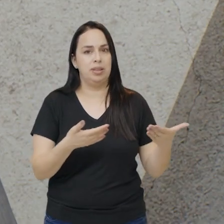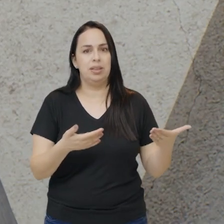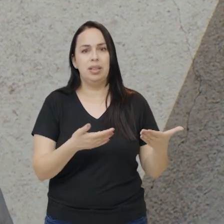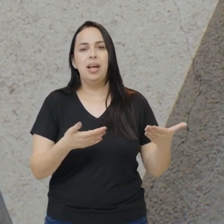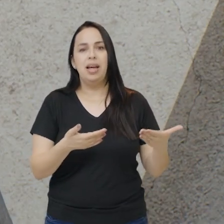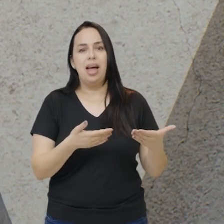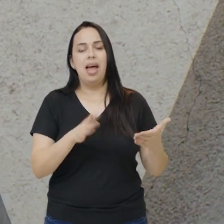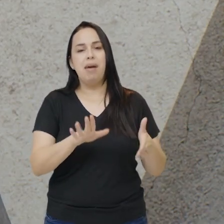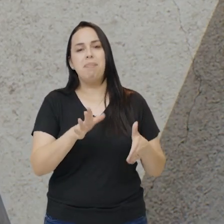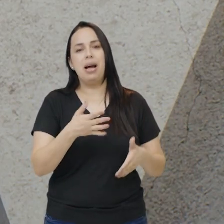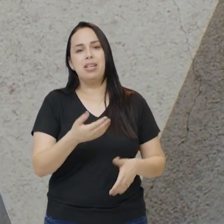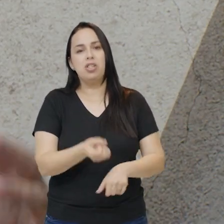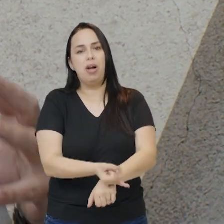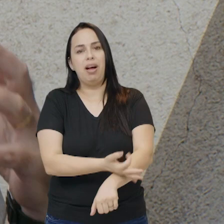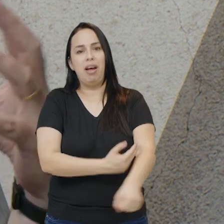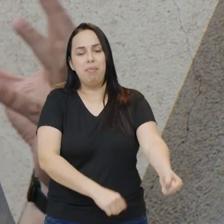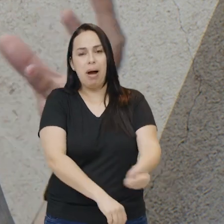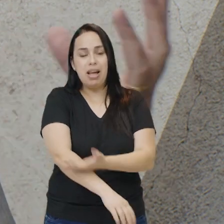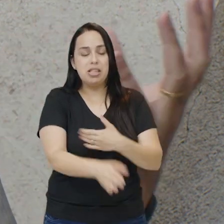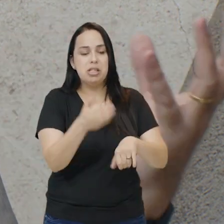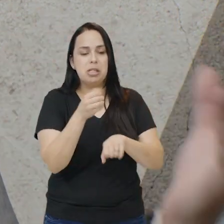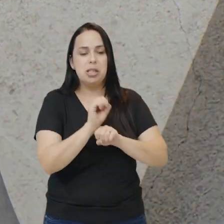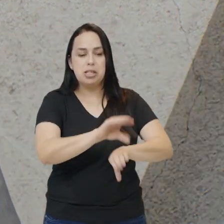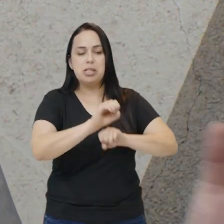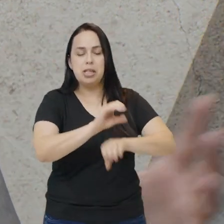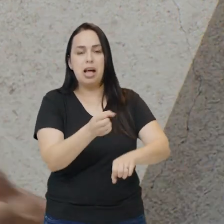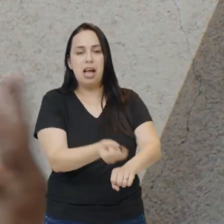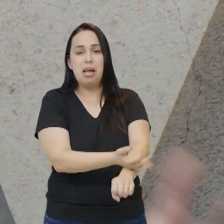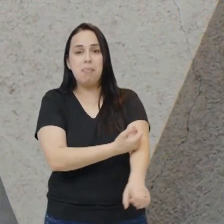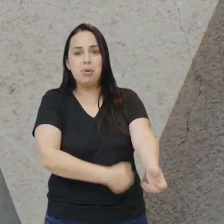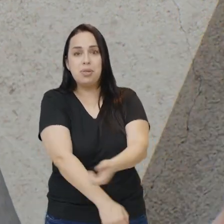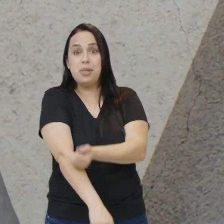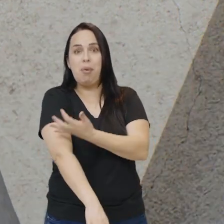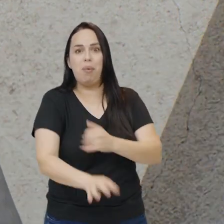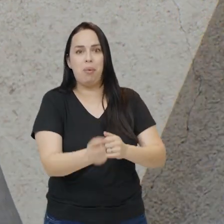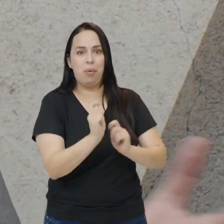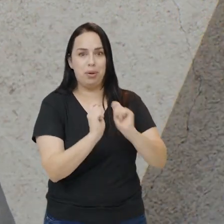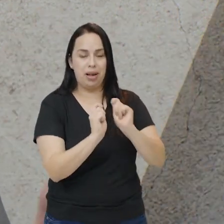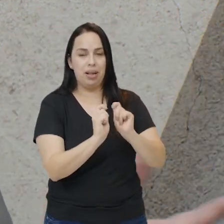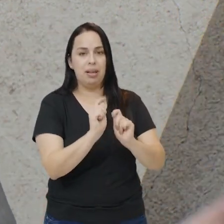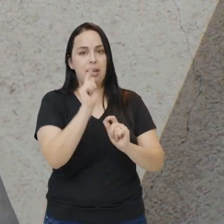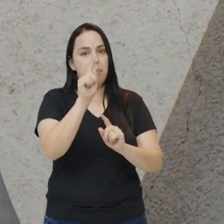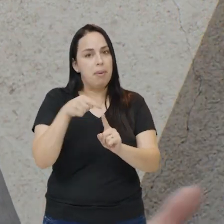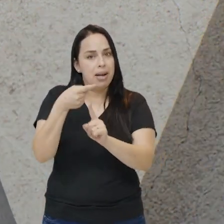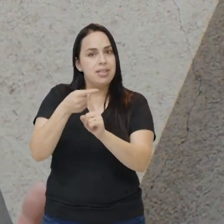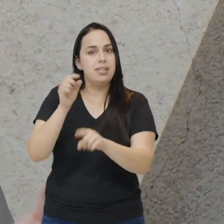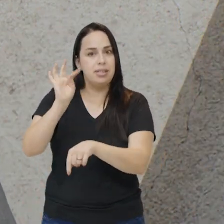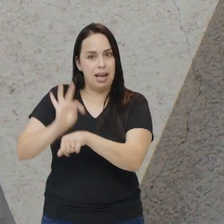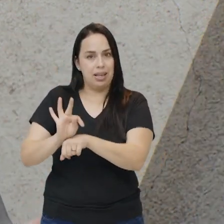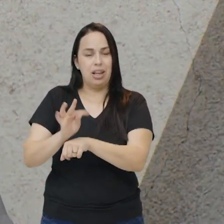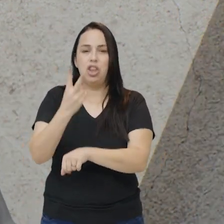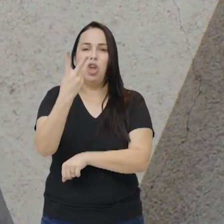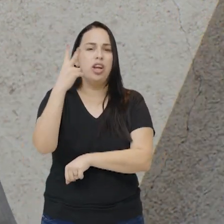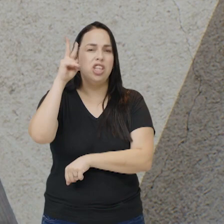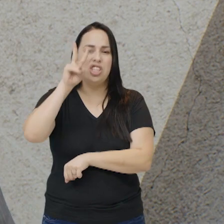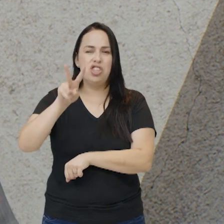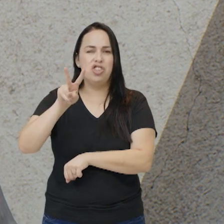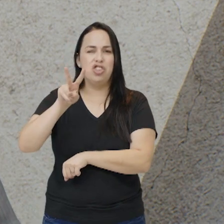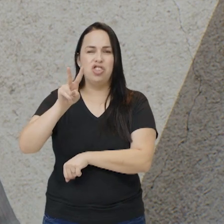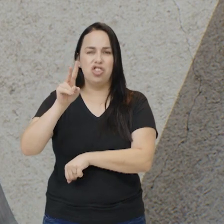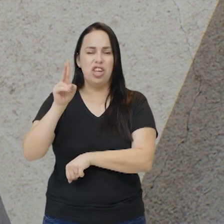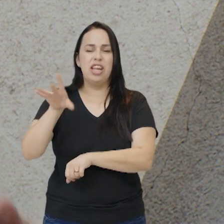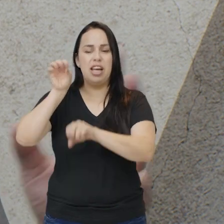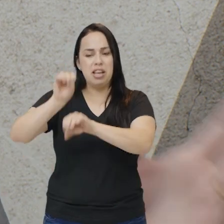é muito mais um fator emocional, um treinamento muito mais emocional e de habilidade do que técnico. Técnico, muitas vezes, em 1, 2 dias você